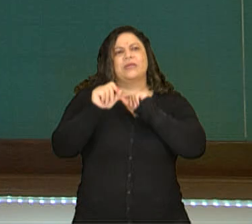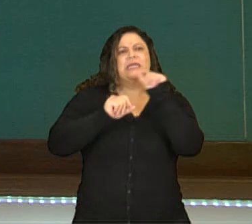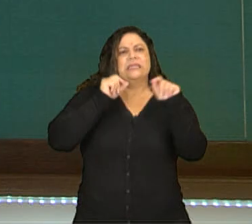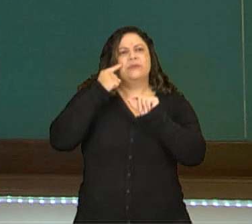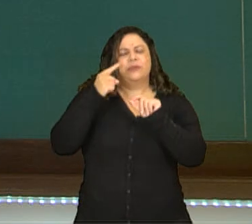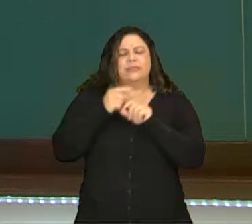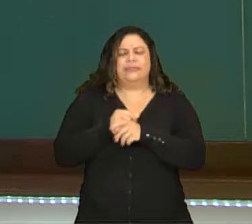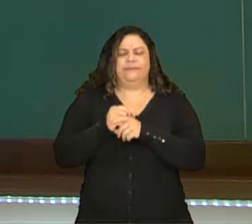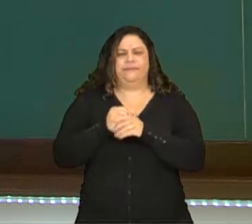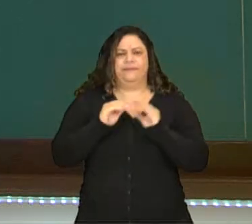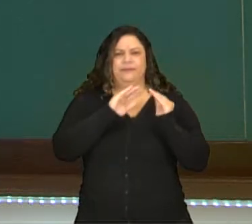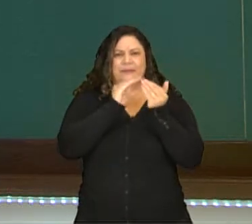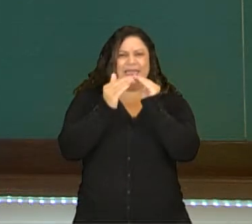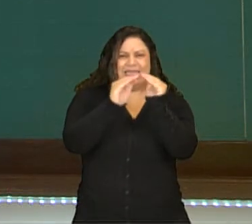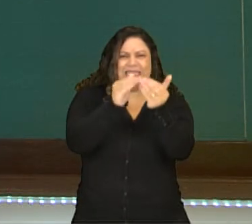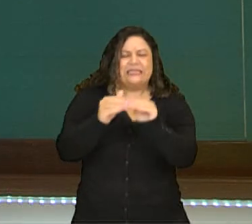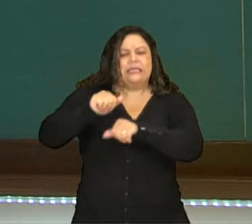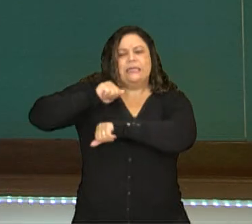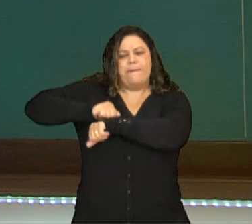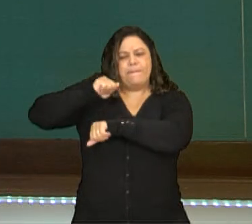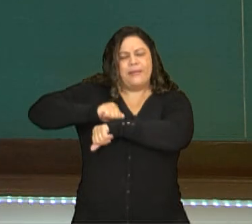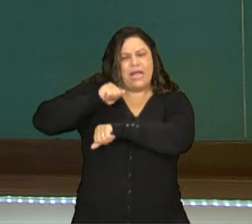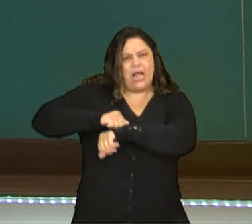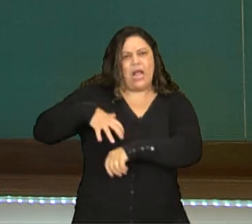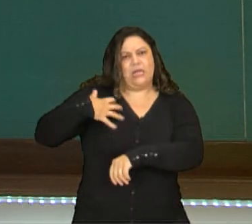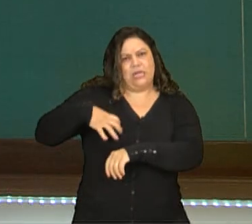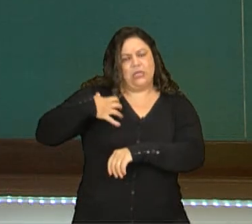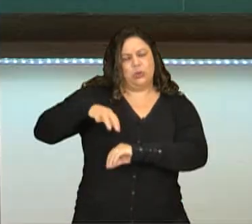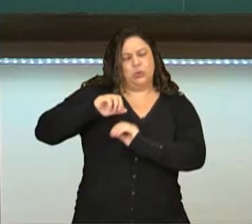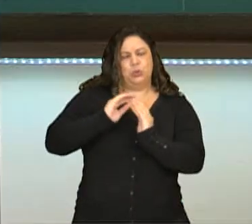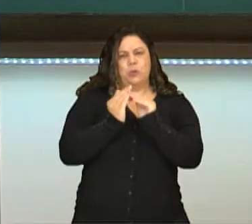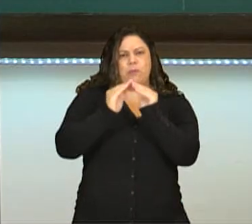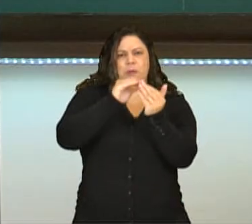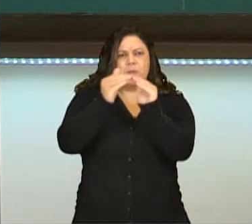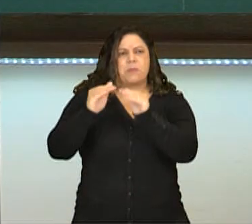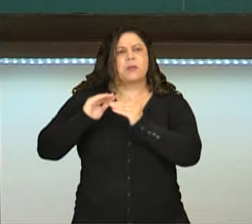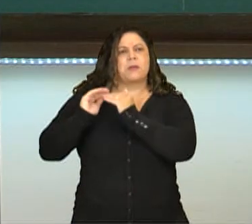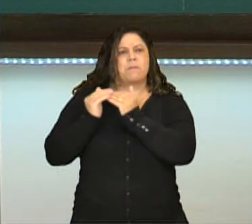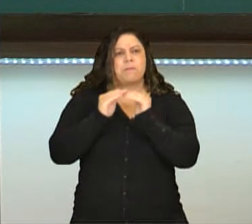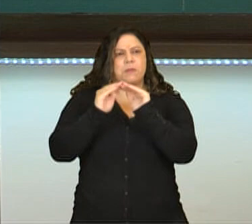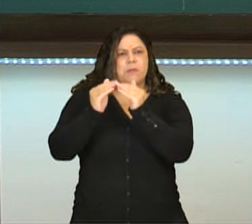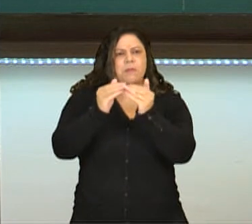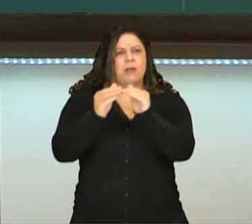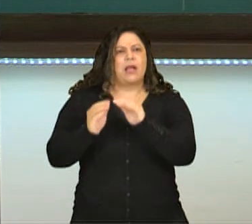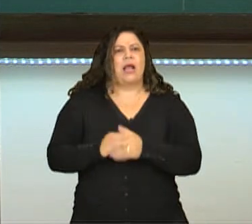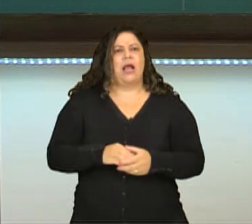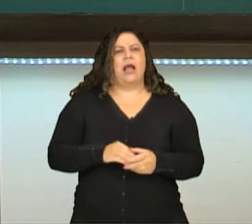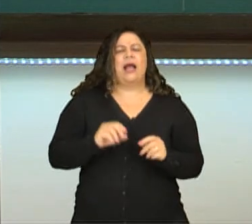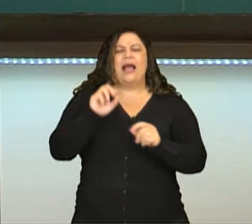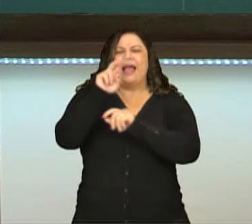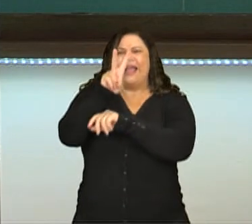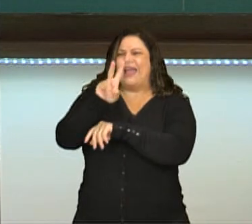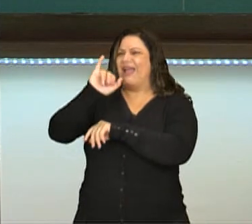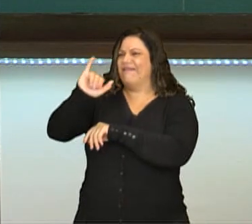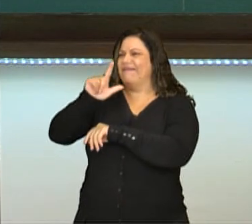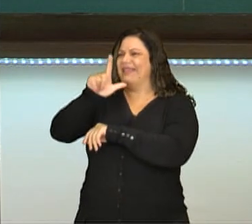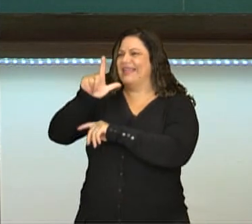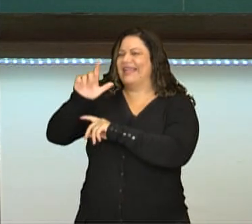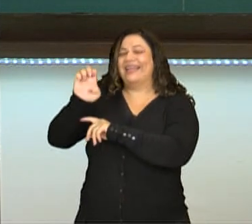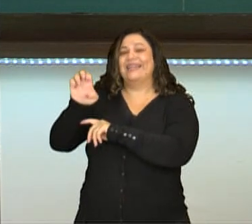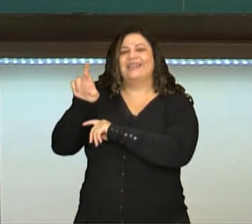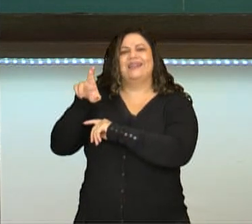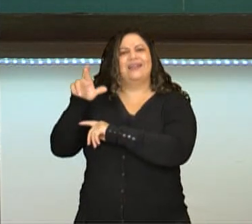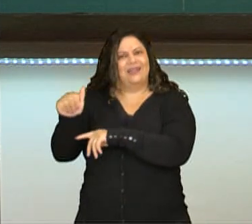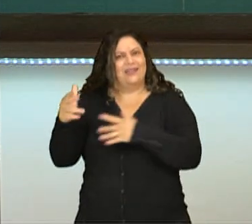eles eram considerados os bairros pobres lá na Argentina. Então, ela era uma dança que ela era das camadas bem pobres, mais